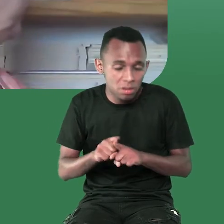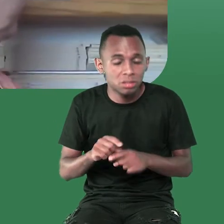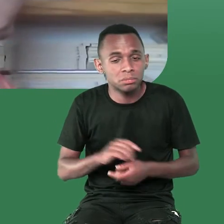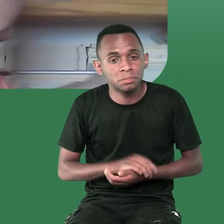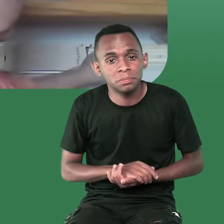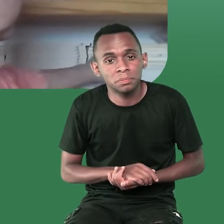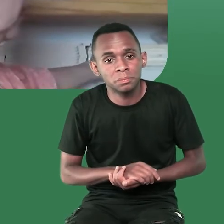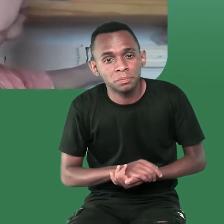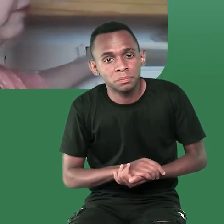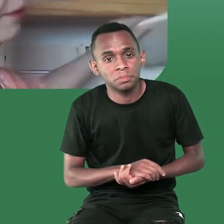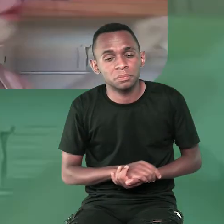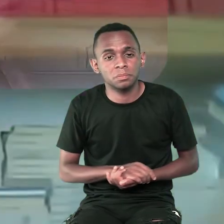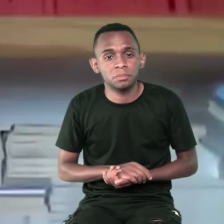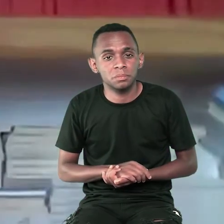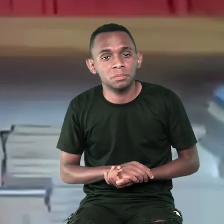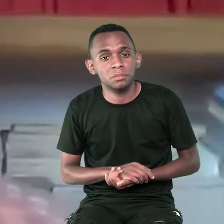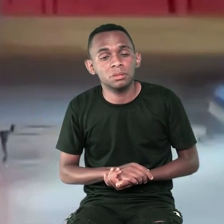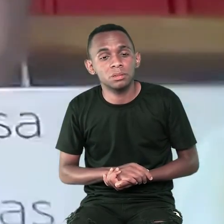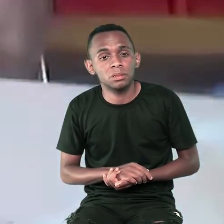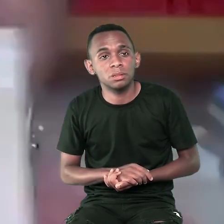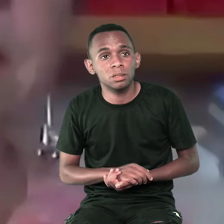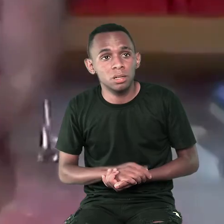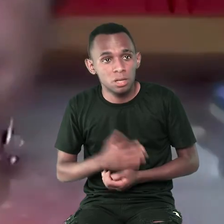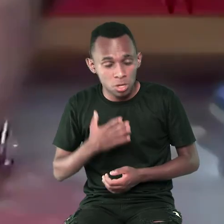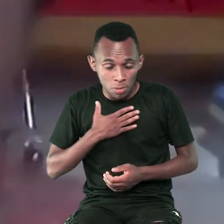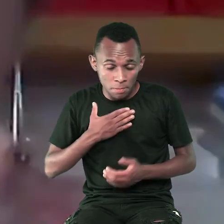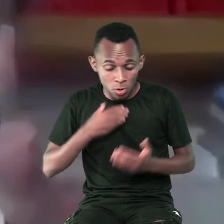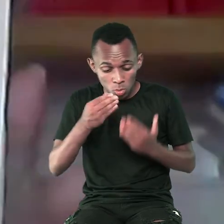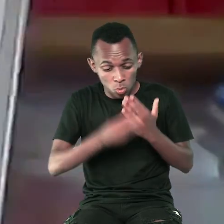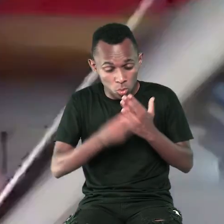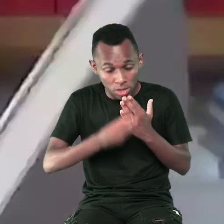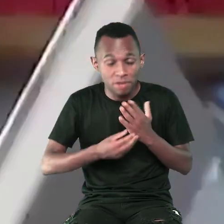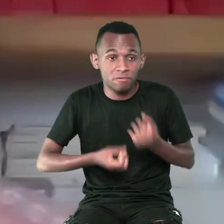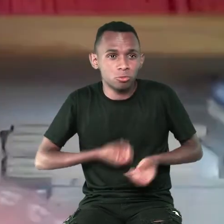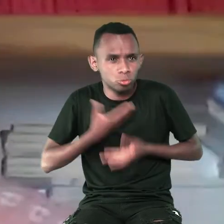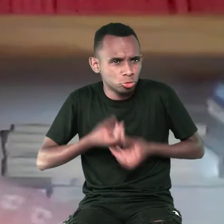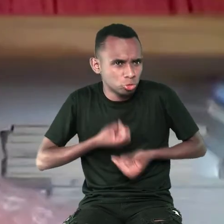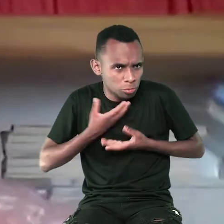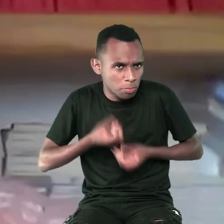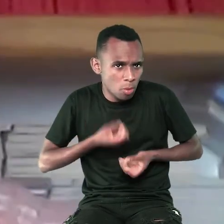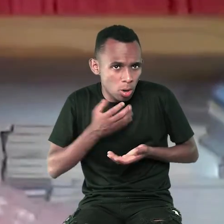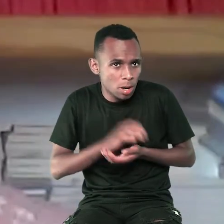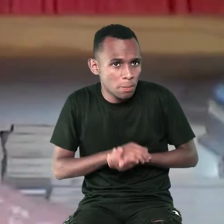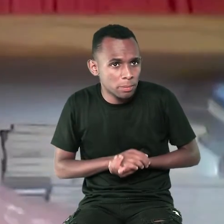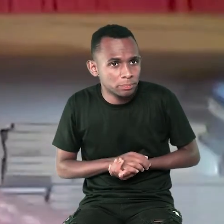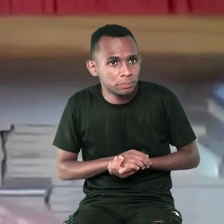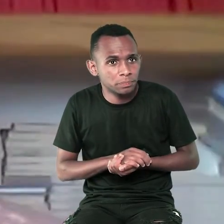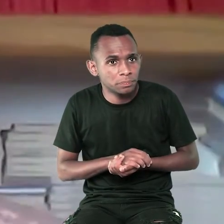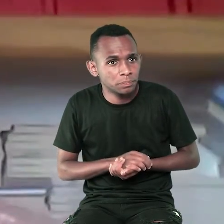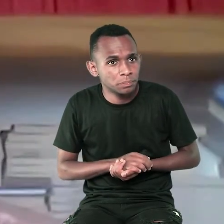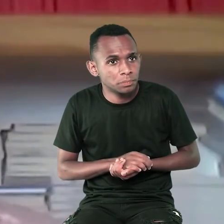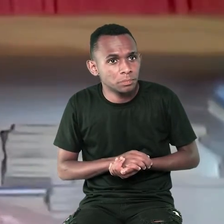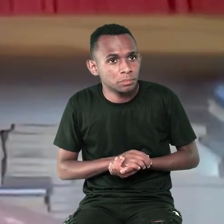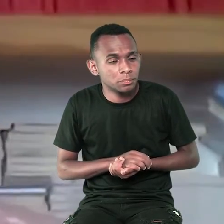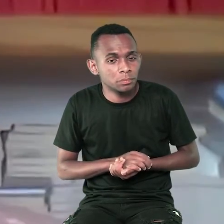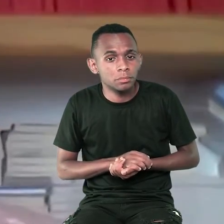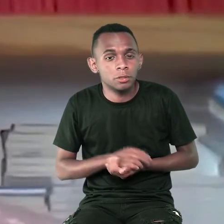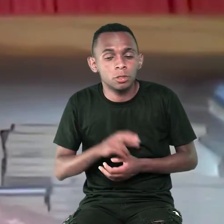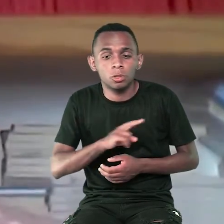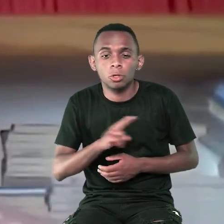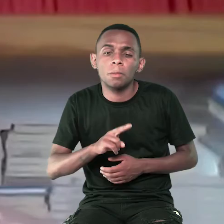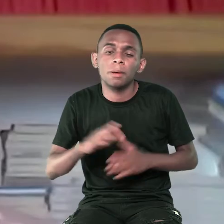Eu, eu tenho um livro, esse meu livro de poemas, que você mencionou rapidinho aí, chama Casa dos